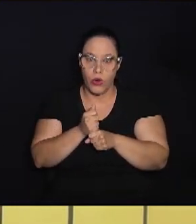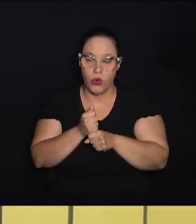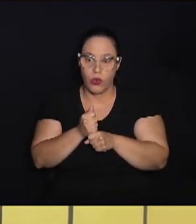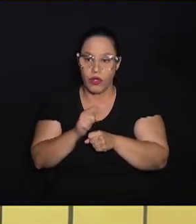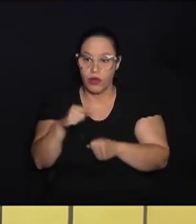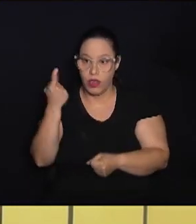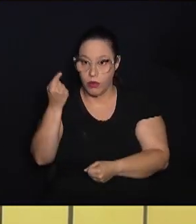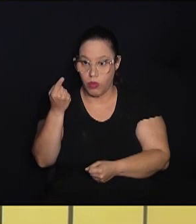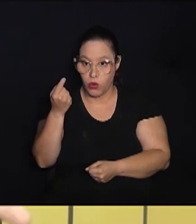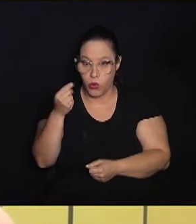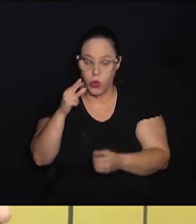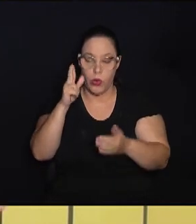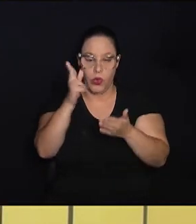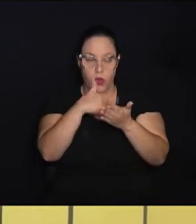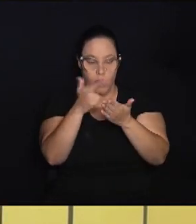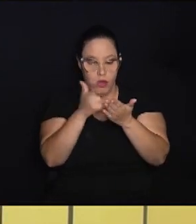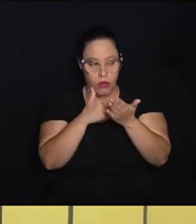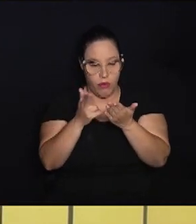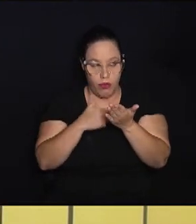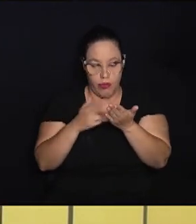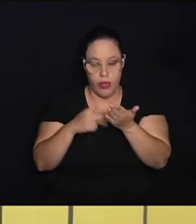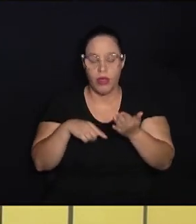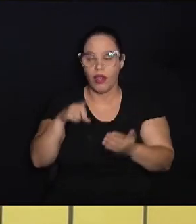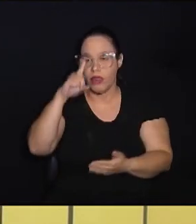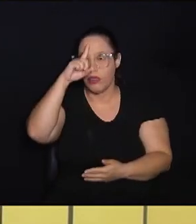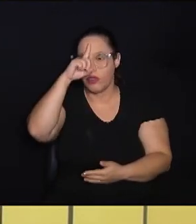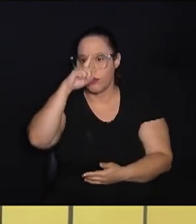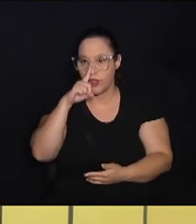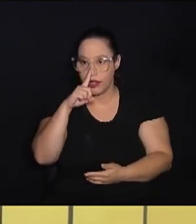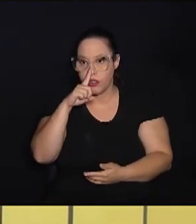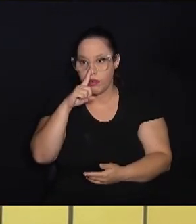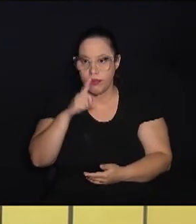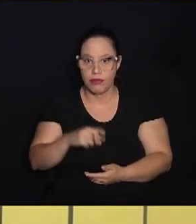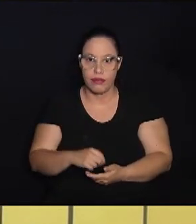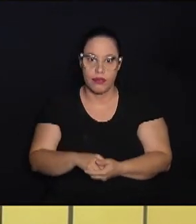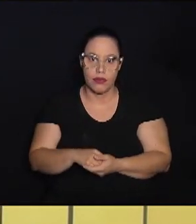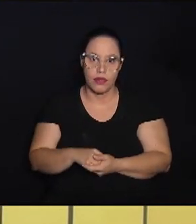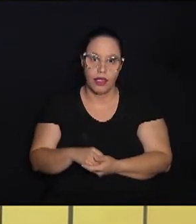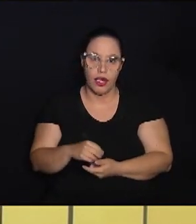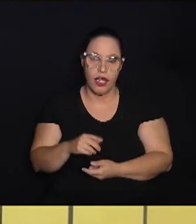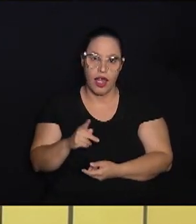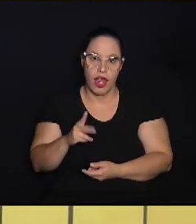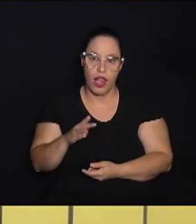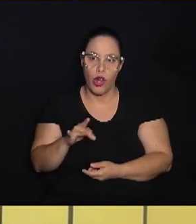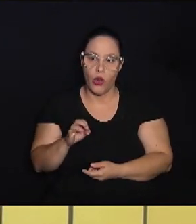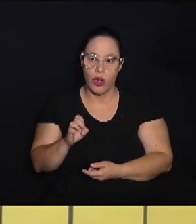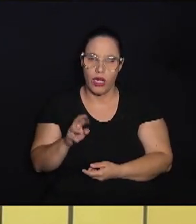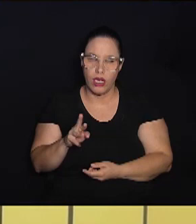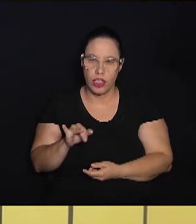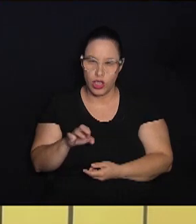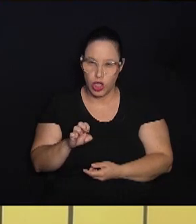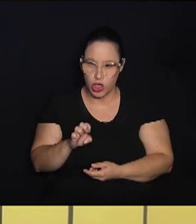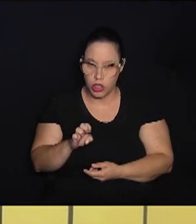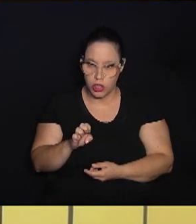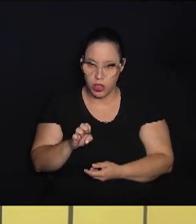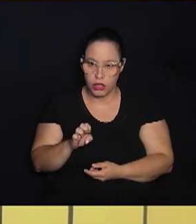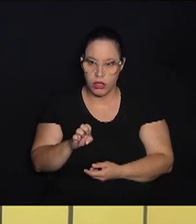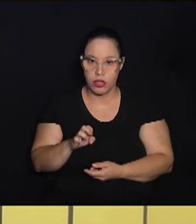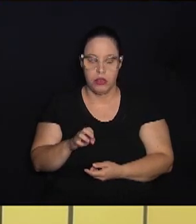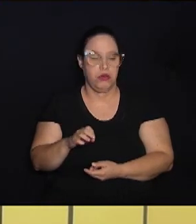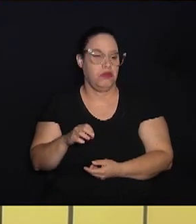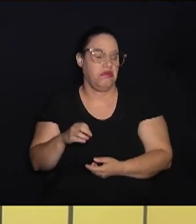amarelo e por isso ele é conhecido como the Yellow Kid né Eh mas o Yellow Kid e ele então ele fica bastante famoso